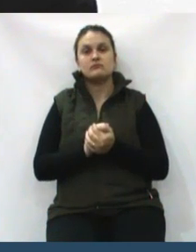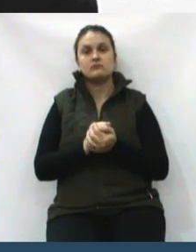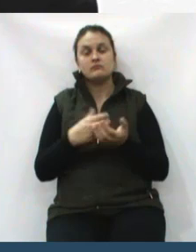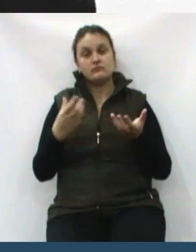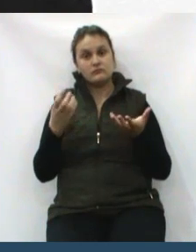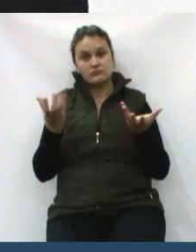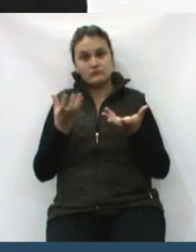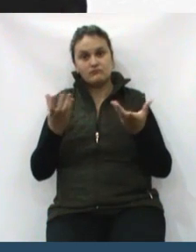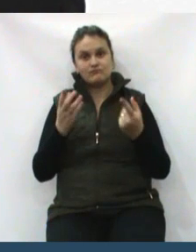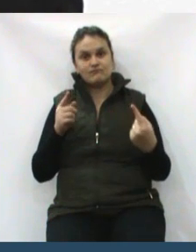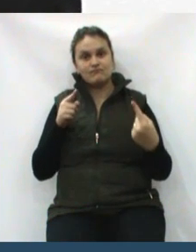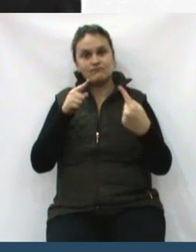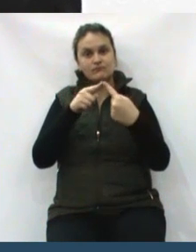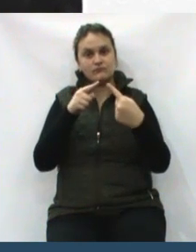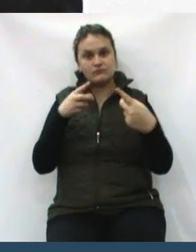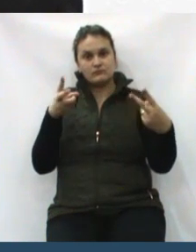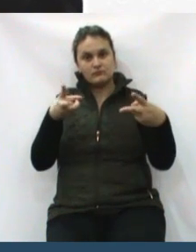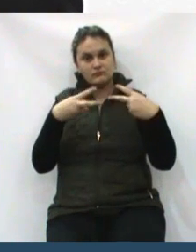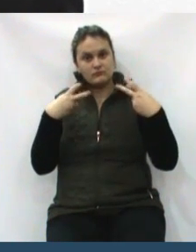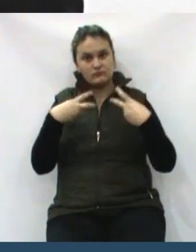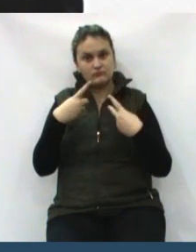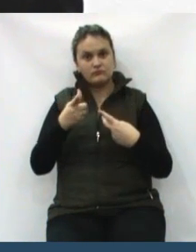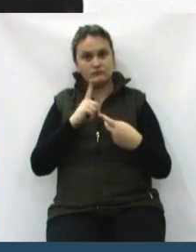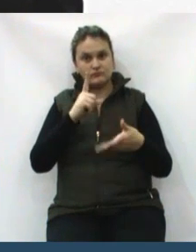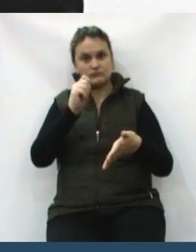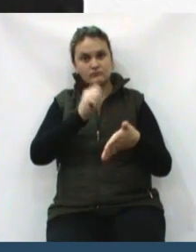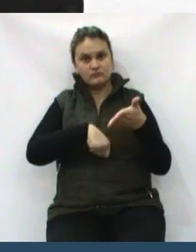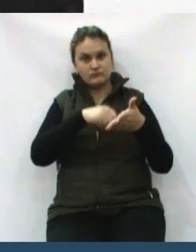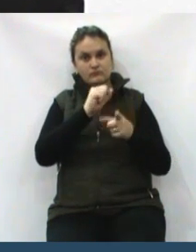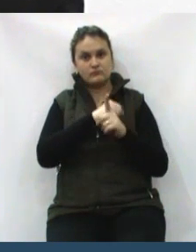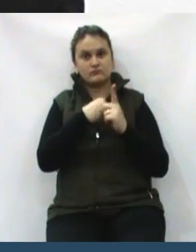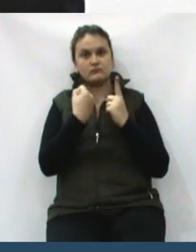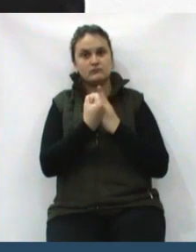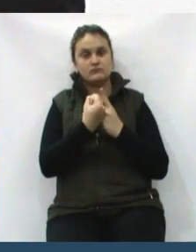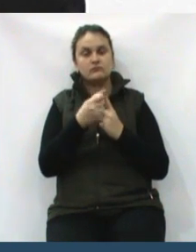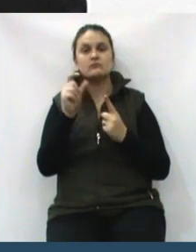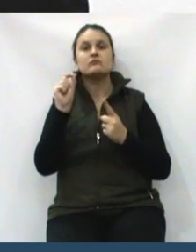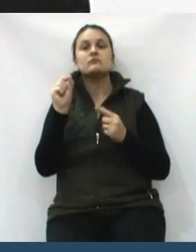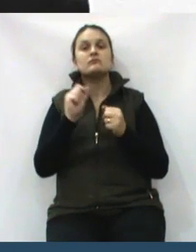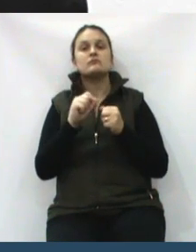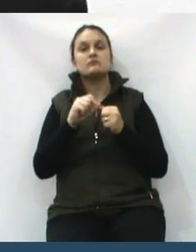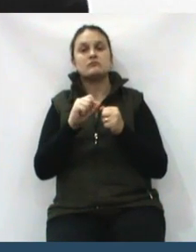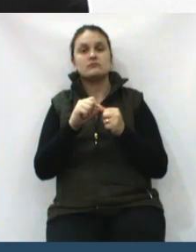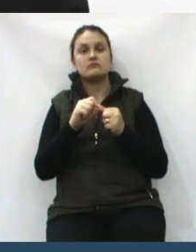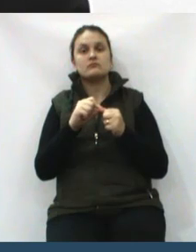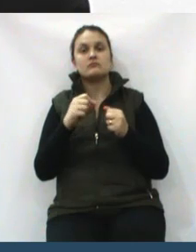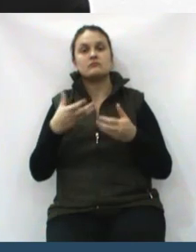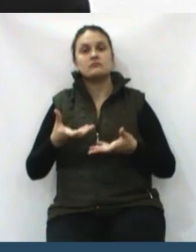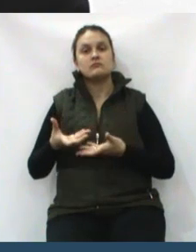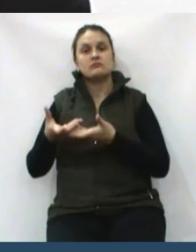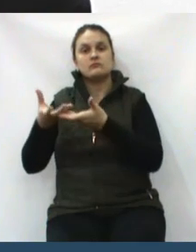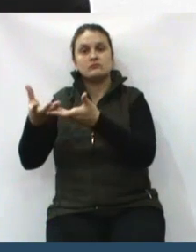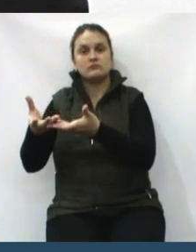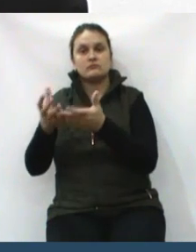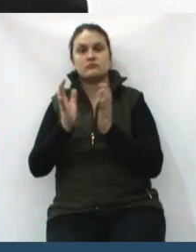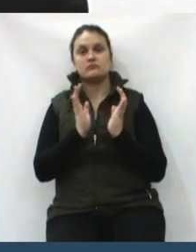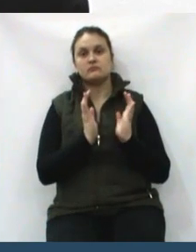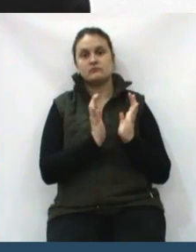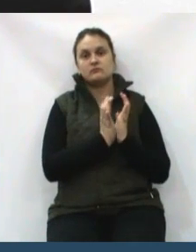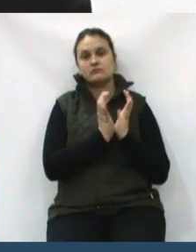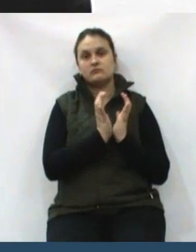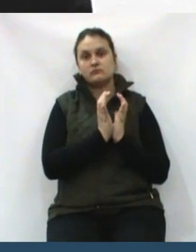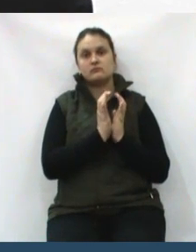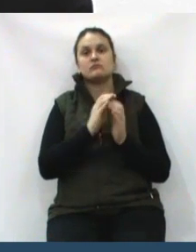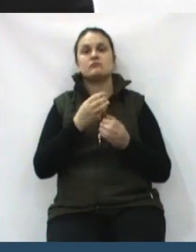quisesse atingir o lucro que está em seu contrato social, o que ela deveria fazer? Era fazer doações para a Paz, por